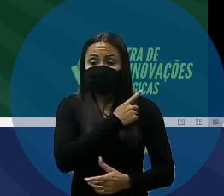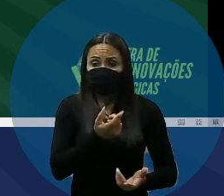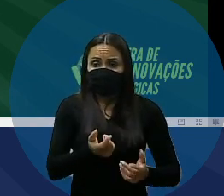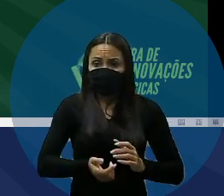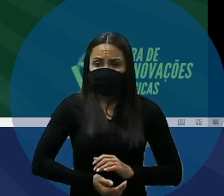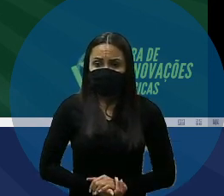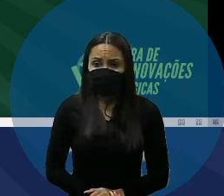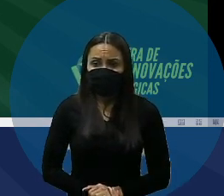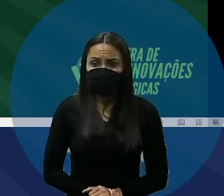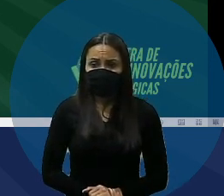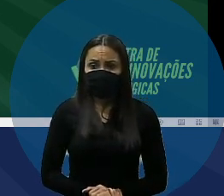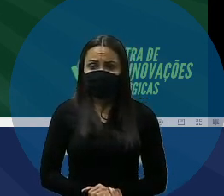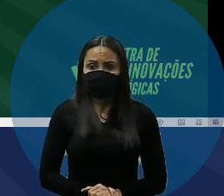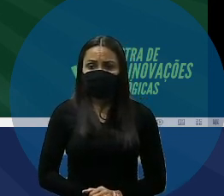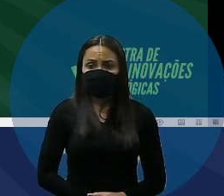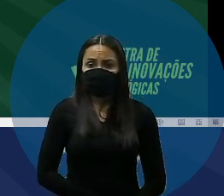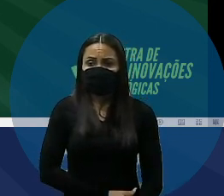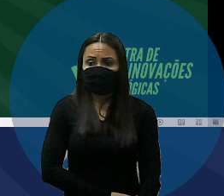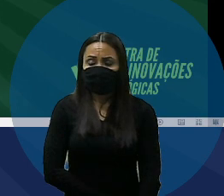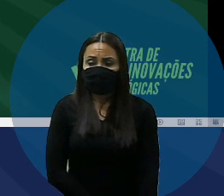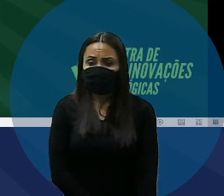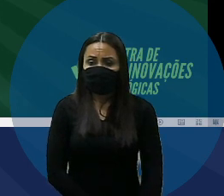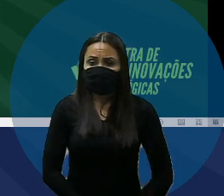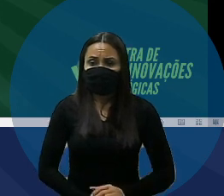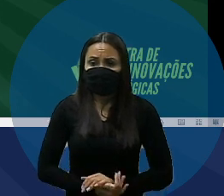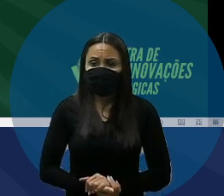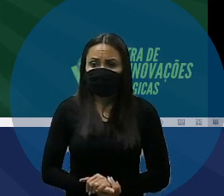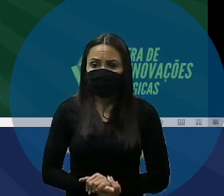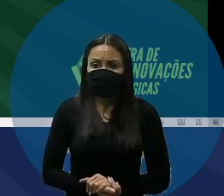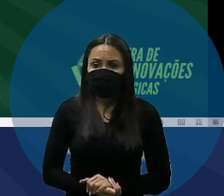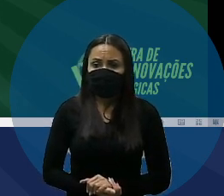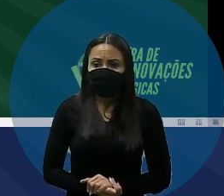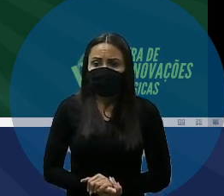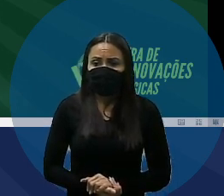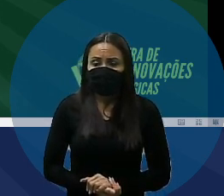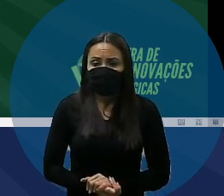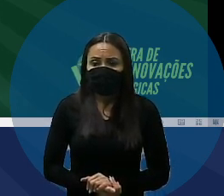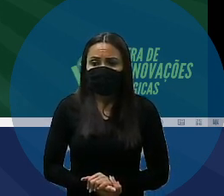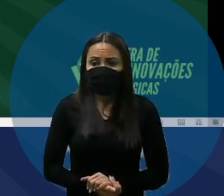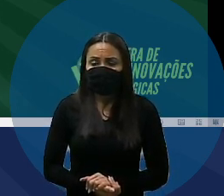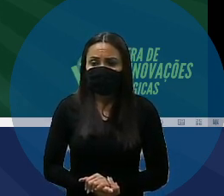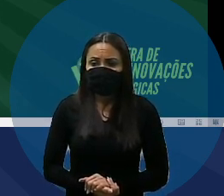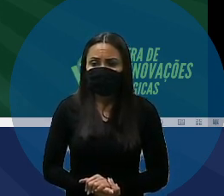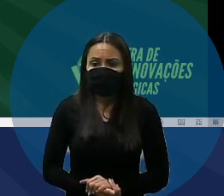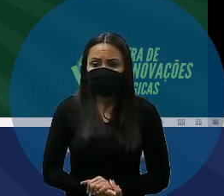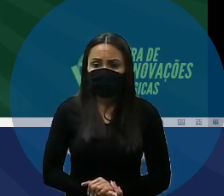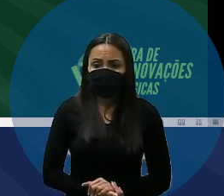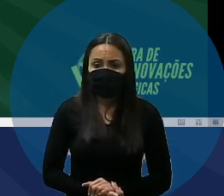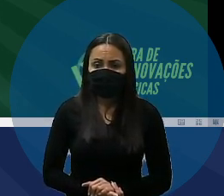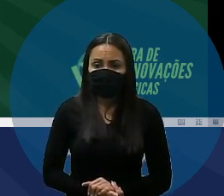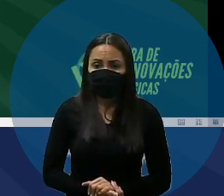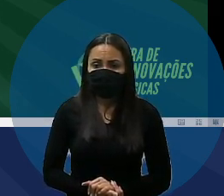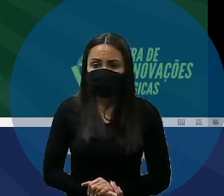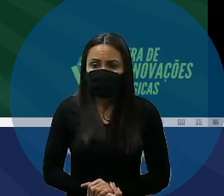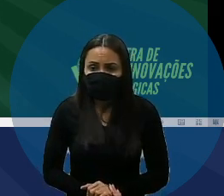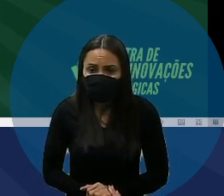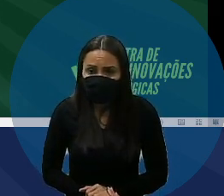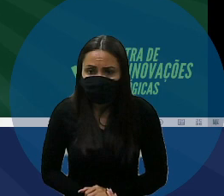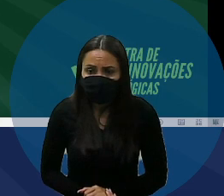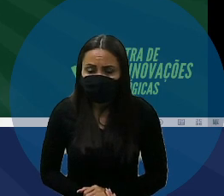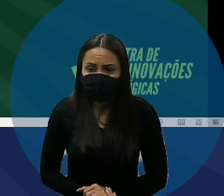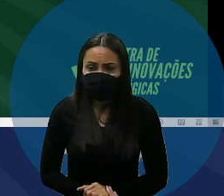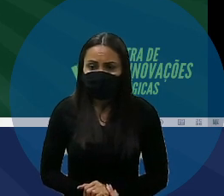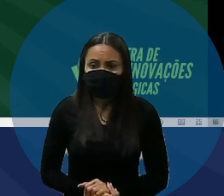semi-integral, primeiro ano D, e aqui estão os alunos representando a turma. Aparecida Vitória Mendes Mandu,